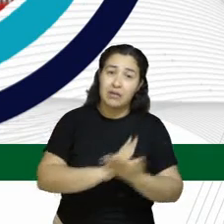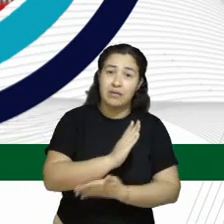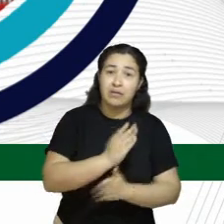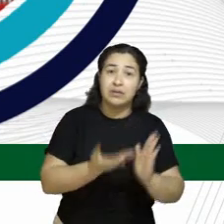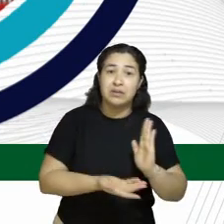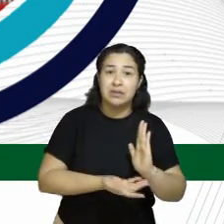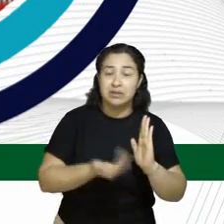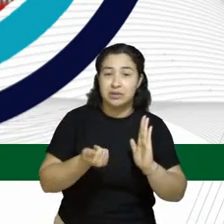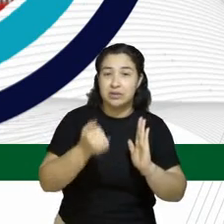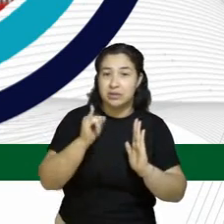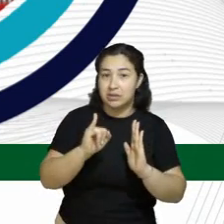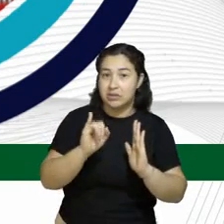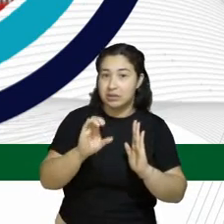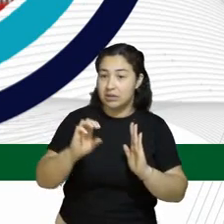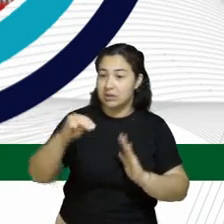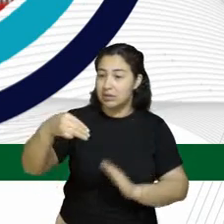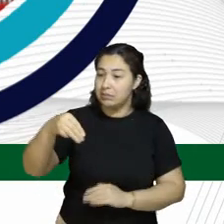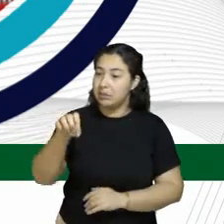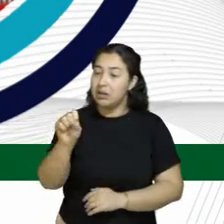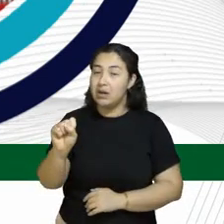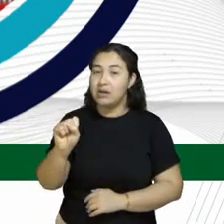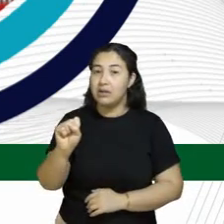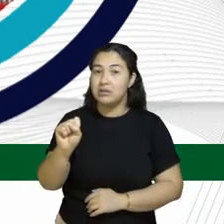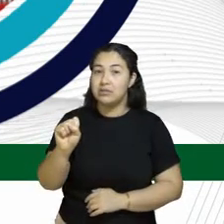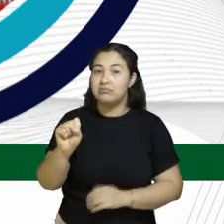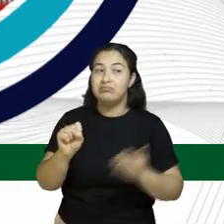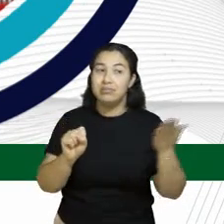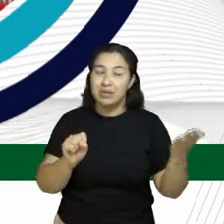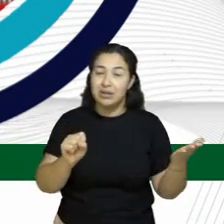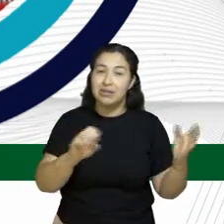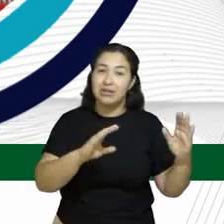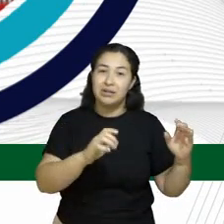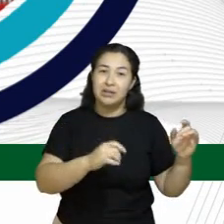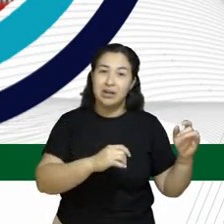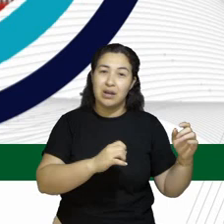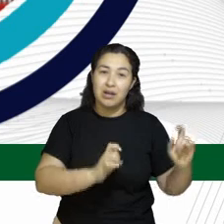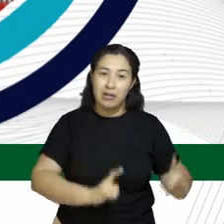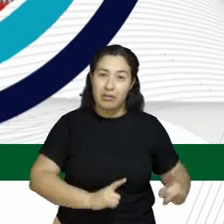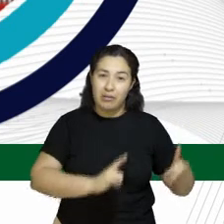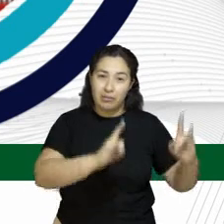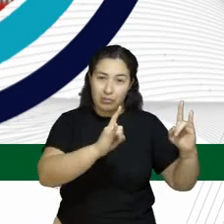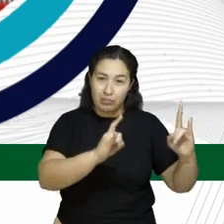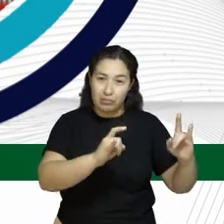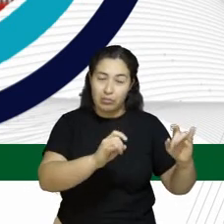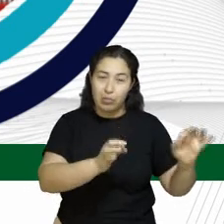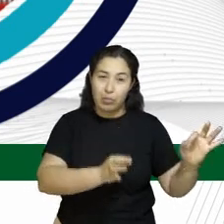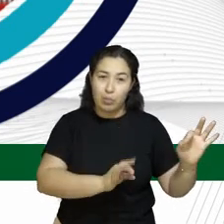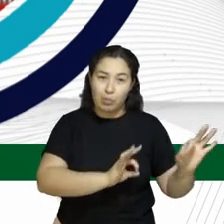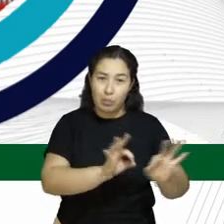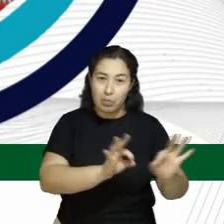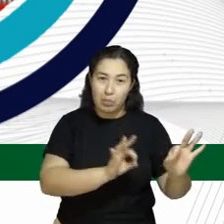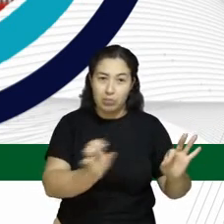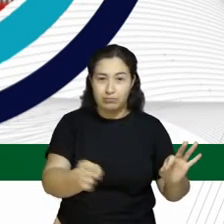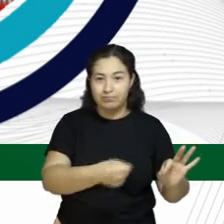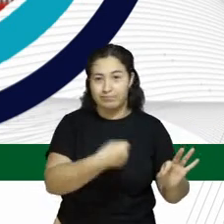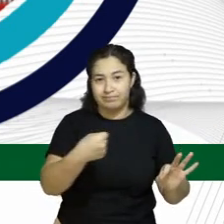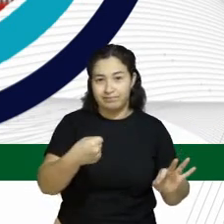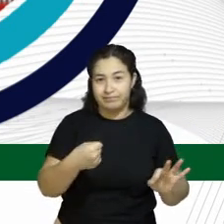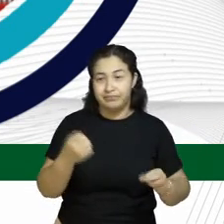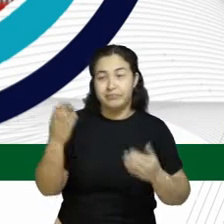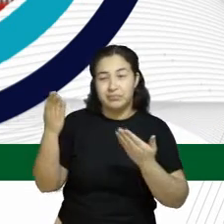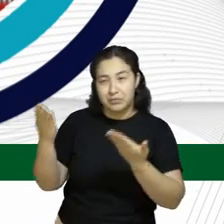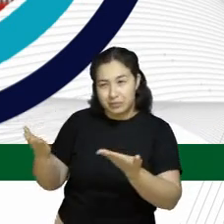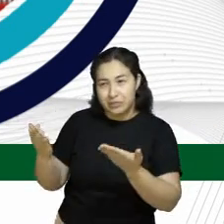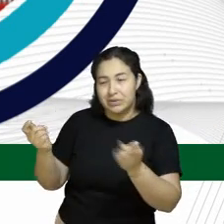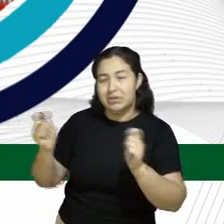do ICMS-ST das cervejarias, que é muito importante, e aí entra o papel do poder público,